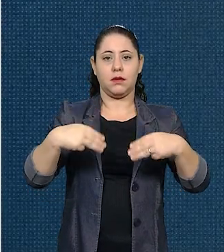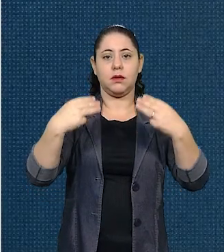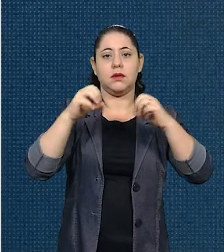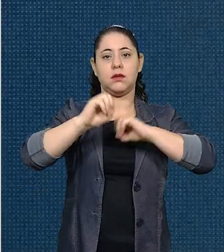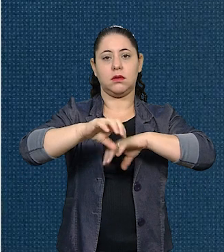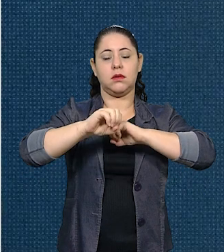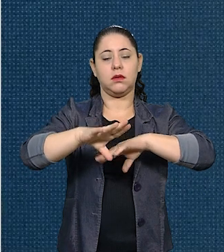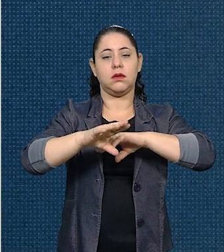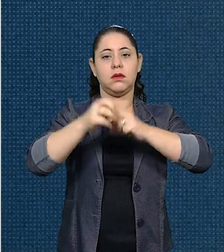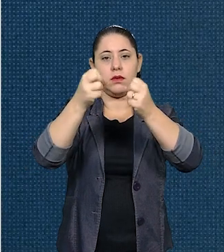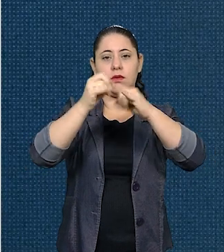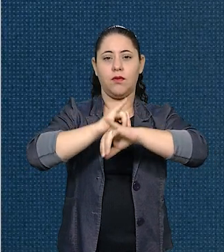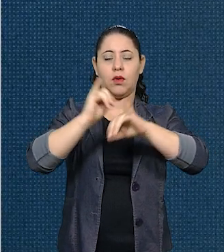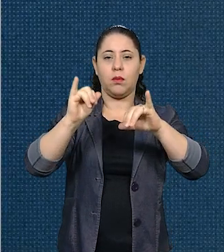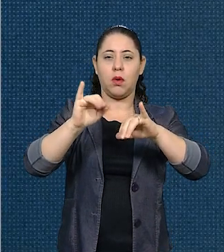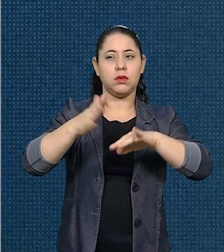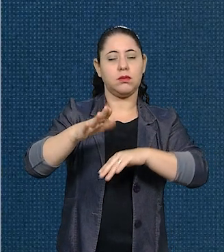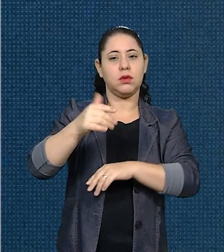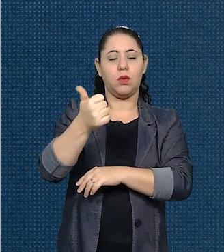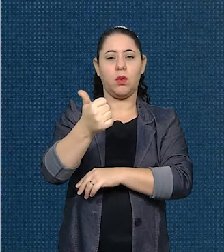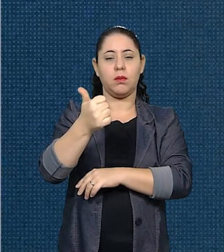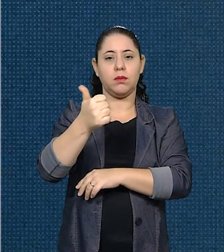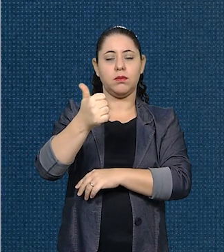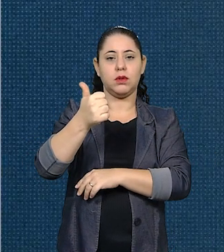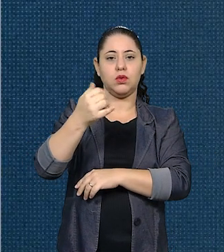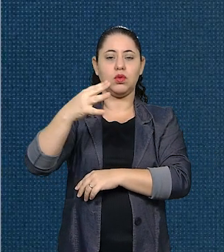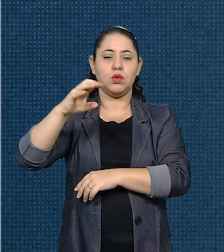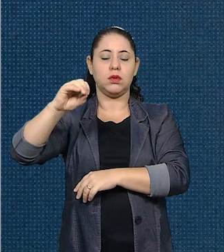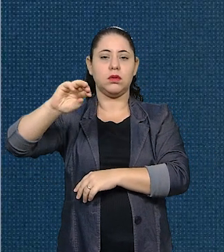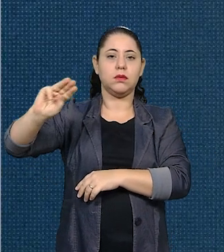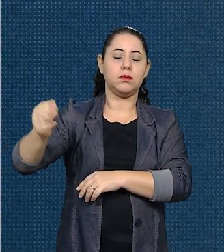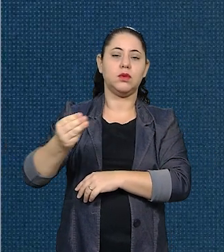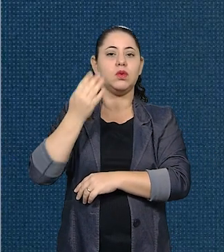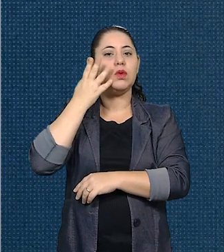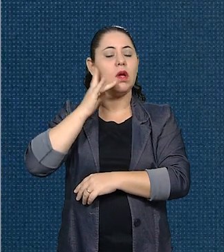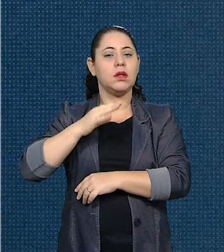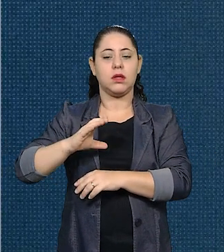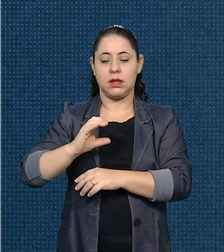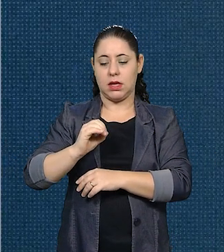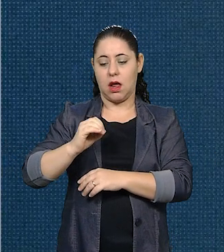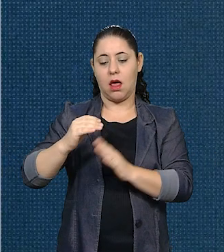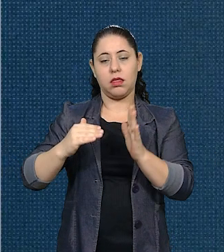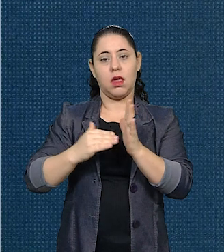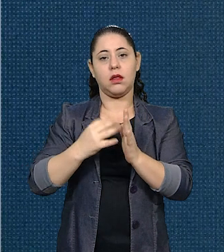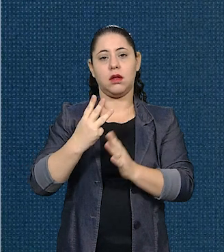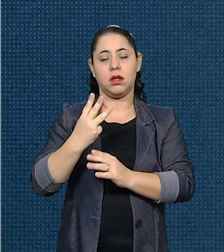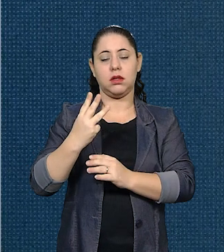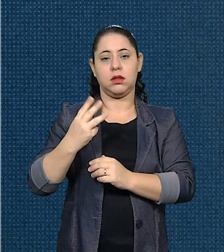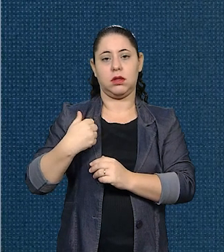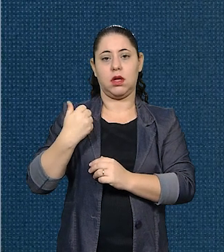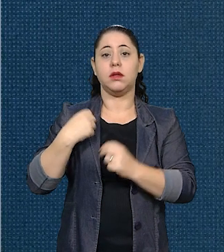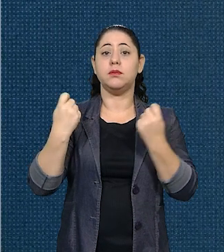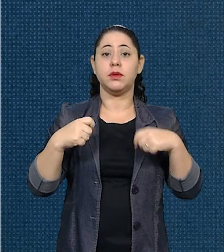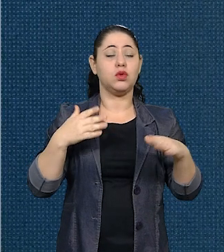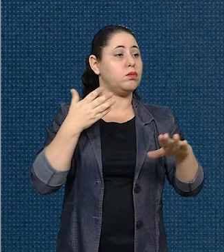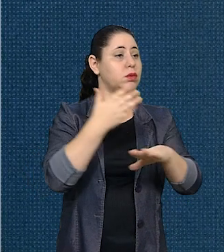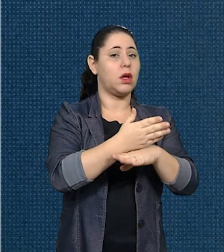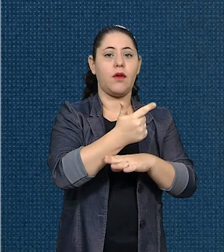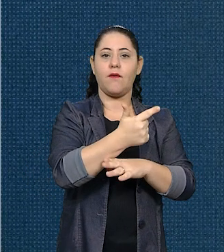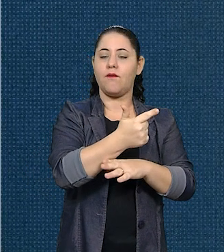uma profissão e possa até cursar uma faculdade. Em nota, o Ministério da Educação informou que a meta é que cerca